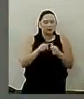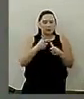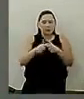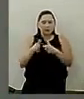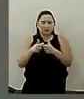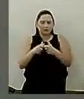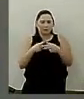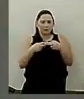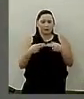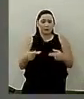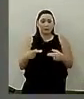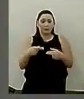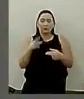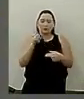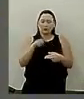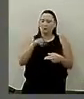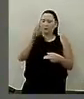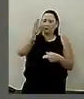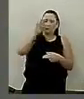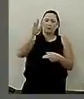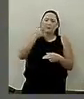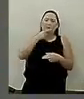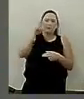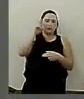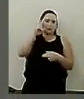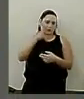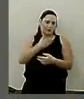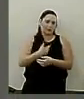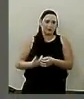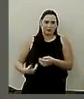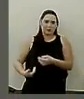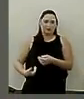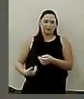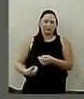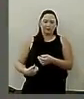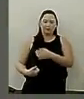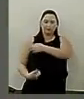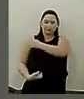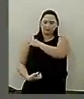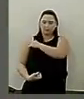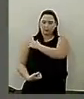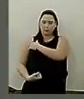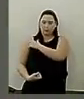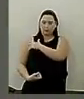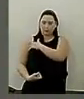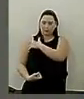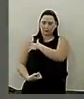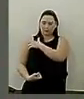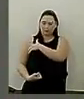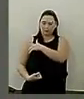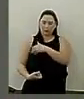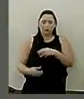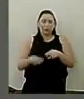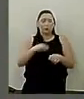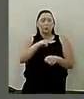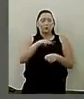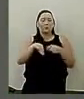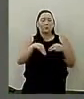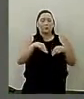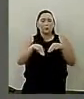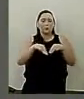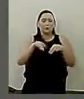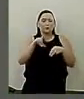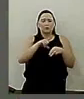demais coisas estão debaixo do seu governo. É isso que Lucas quer nos mostrar. Marcos, por outro